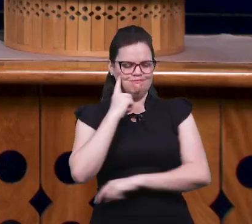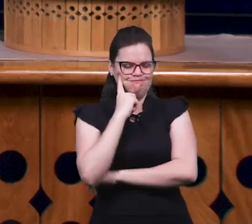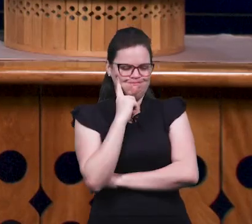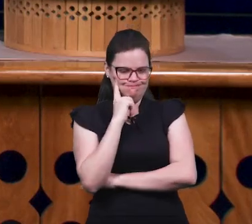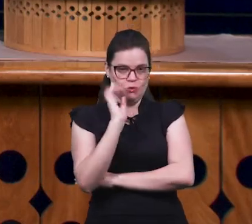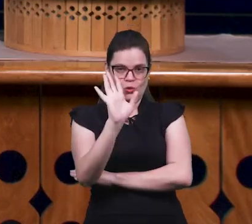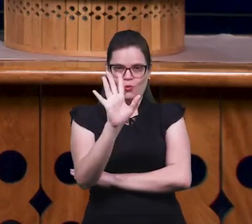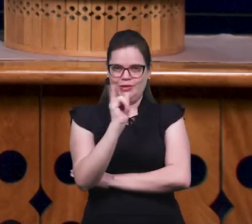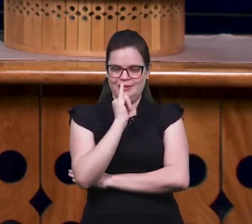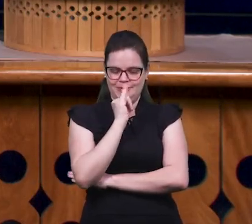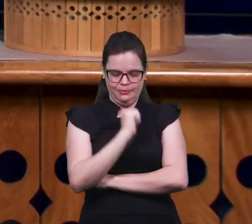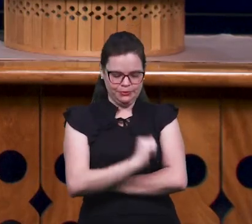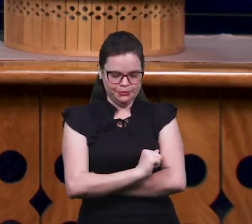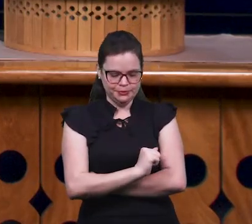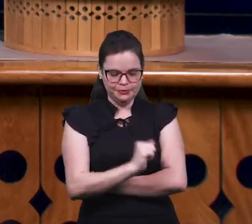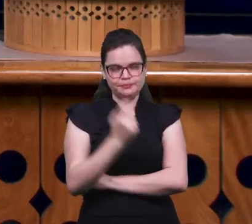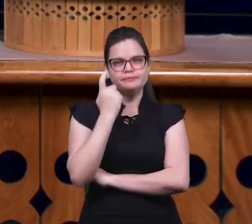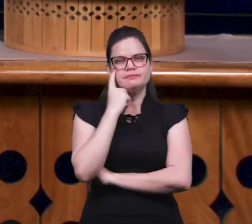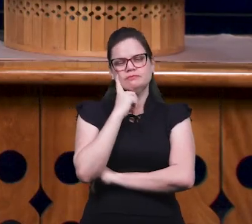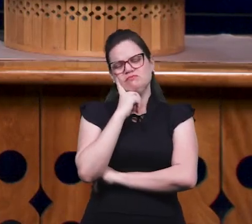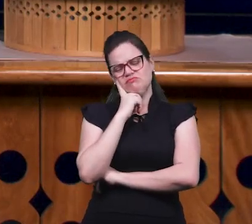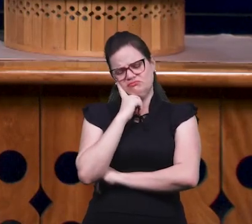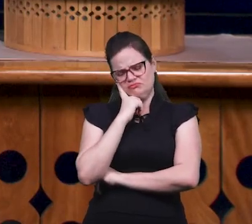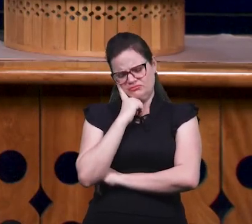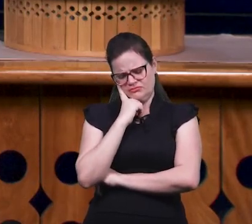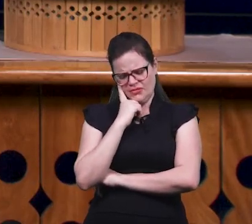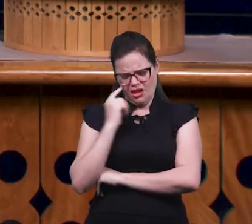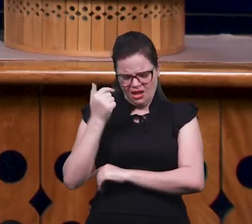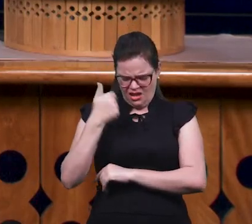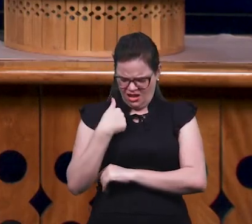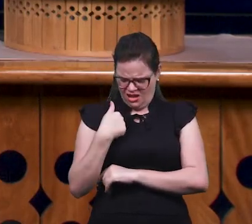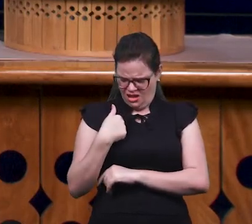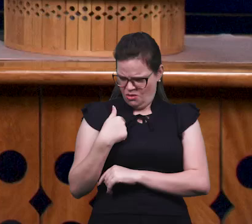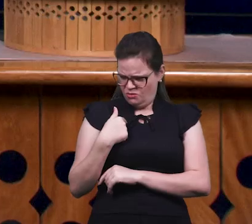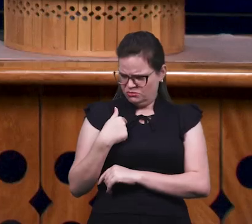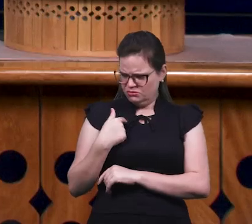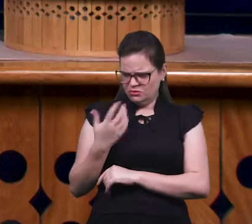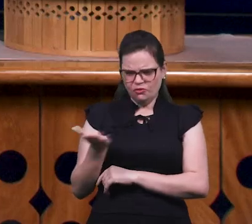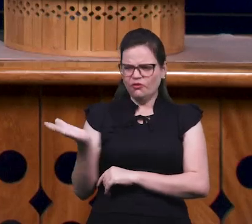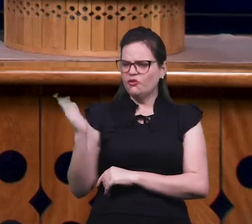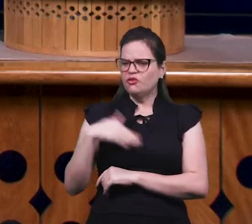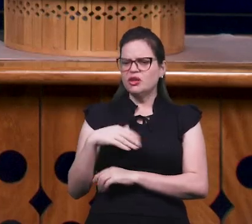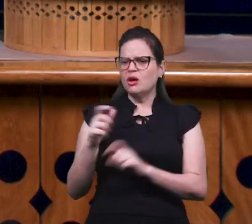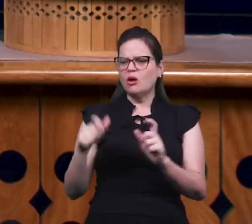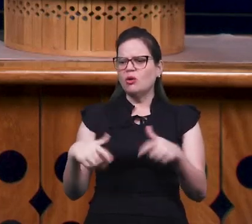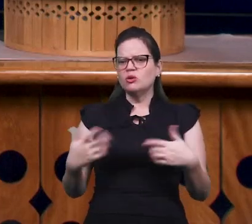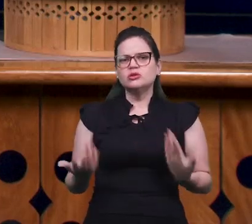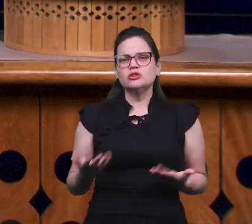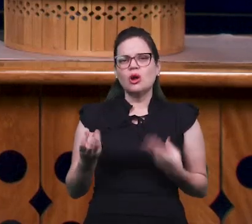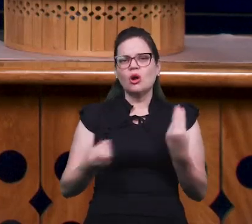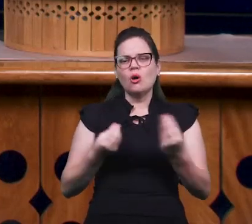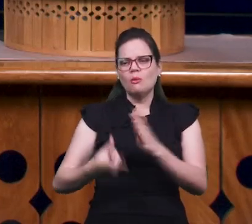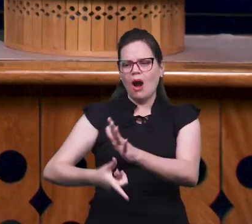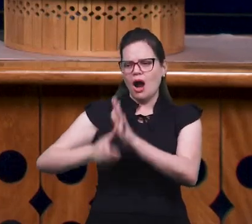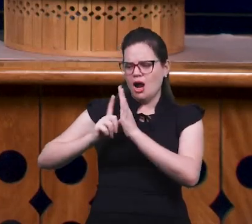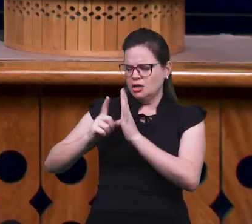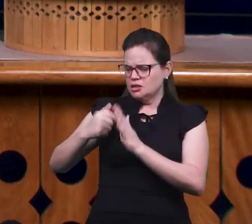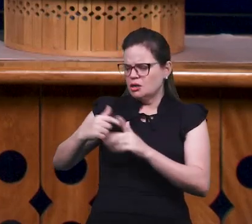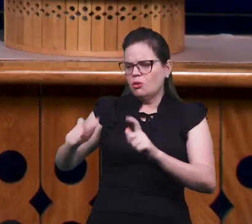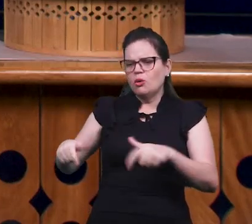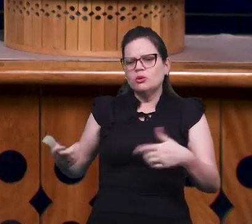pergunta, de onde viemos? Não tem pergunta, não tem resposta para essa pergunta se não for Deus na